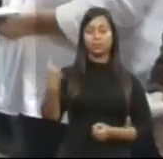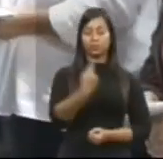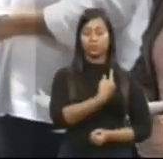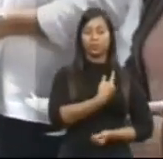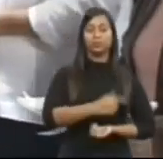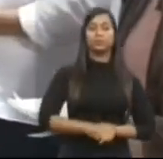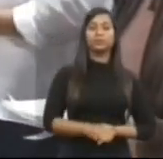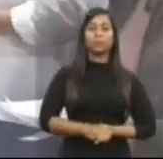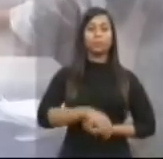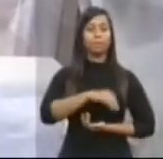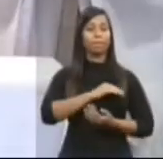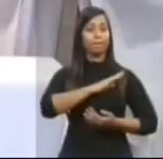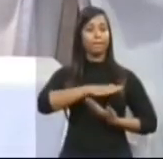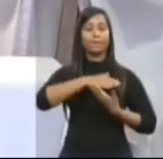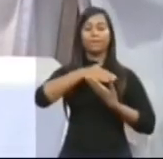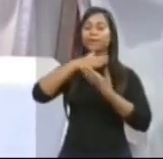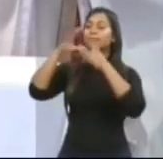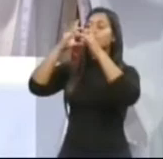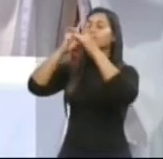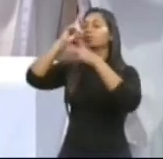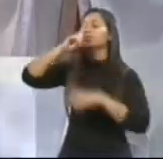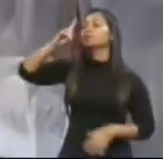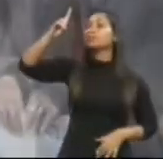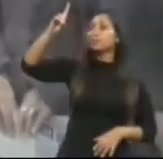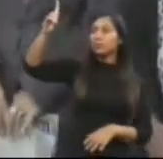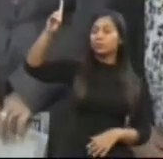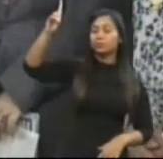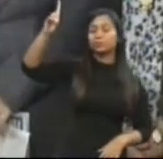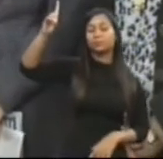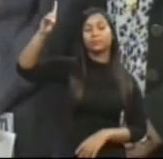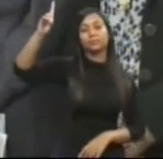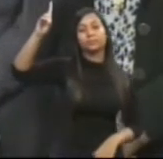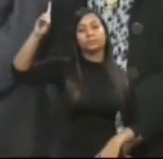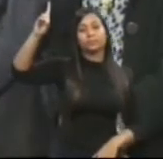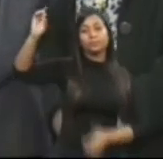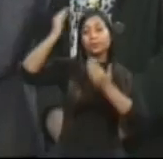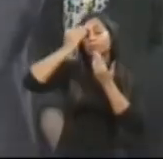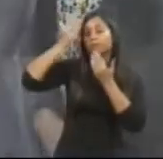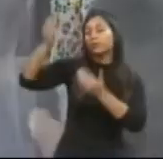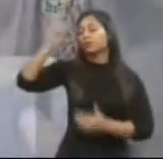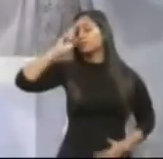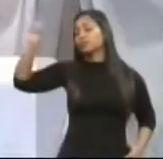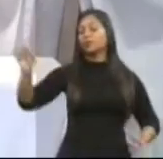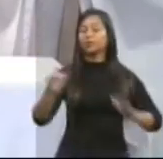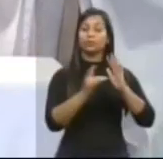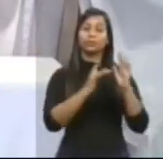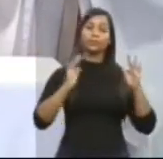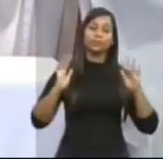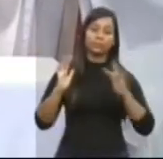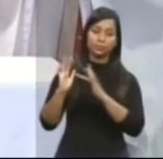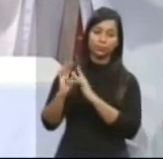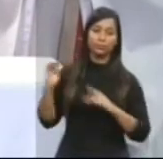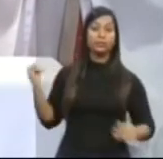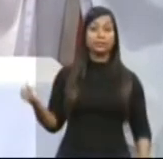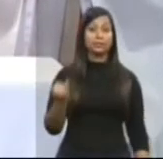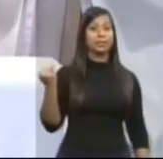no meio de nós. Orações ao alto. O nosso coração está em Deus. Demos graças ao